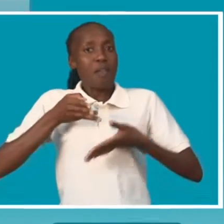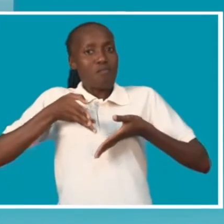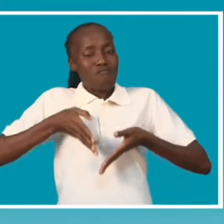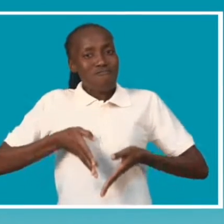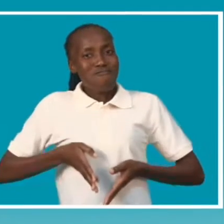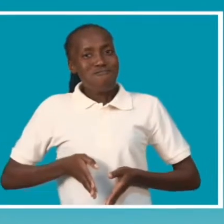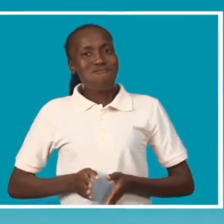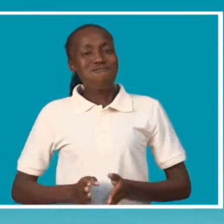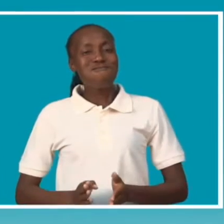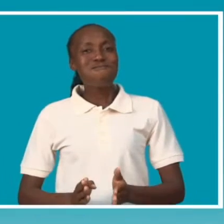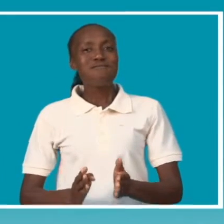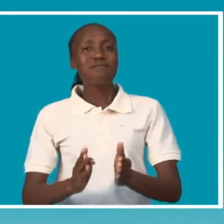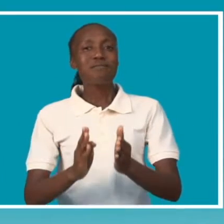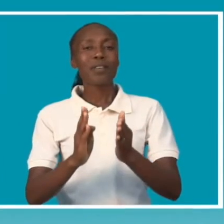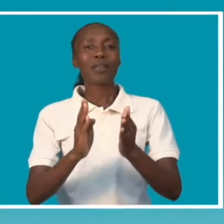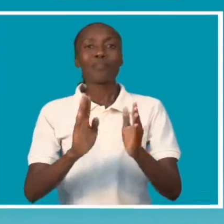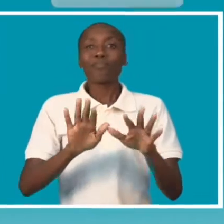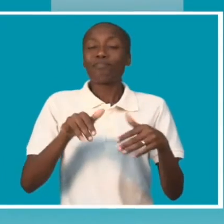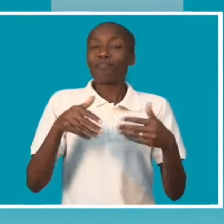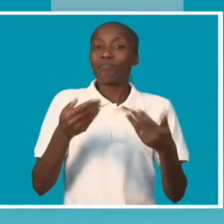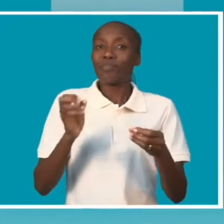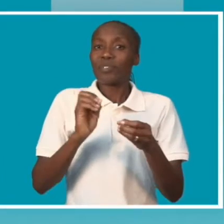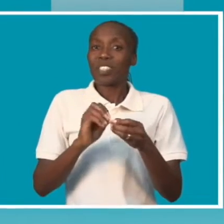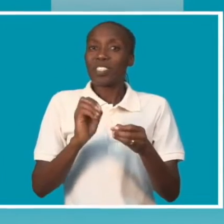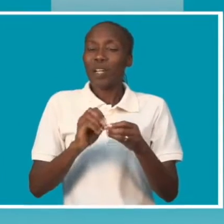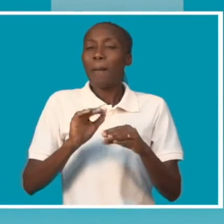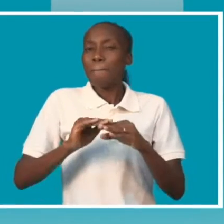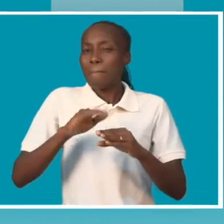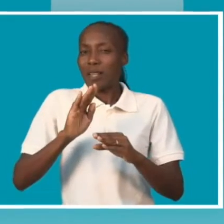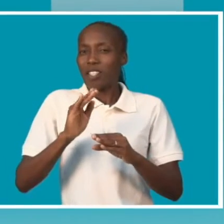Então eles cada vez mais eles